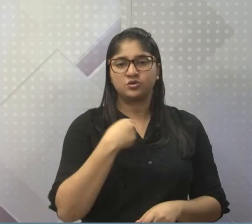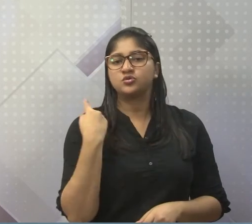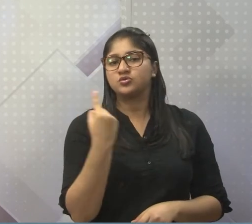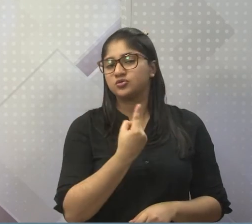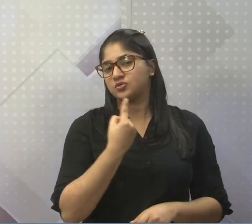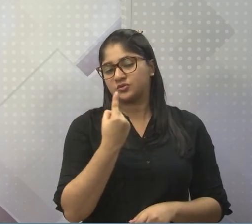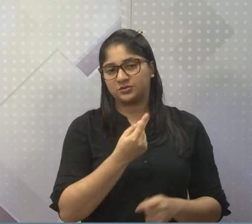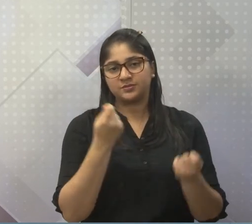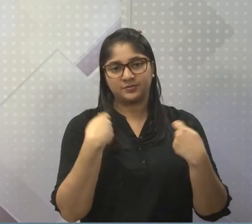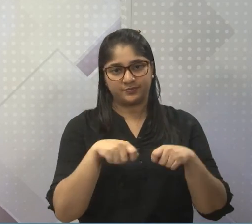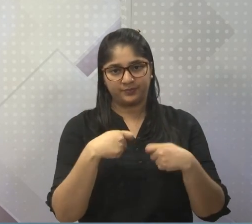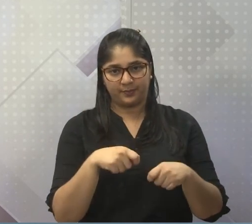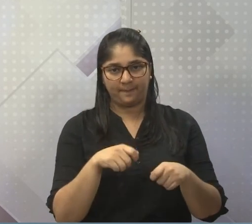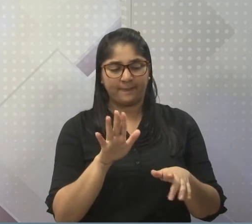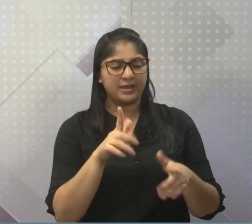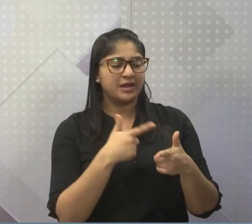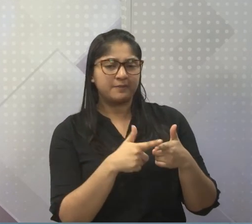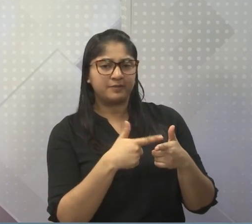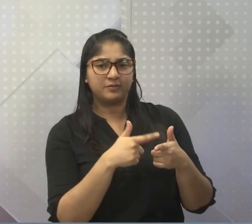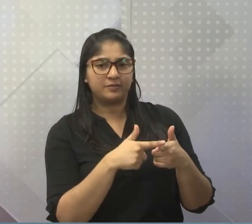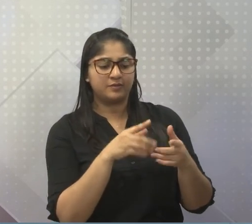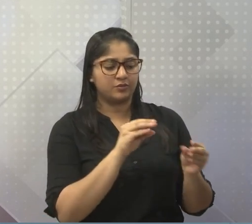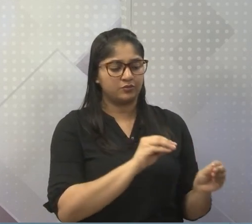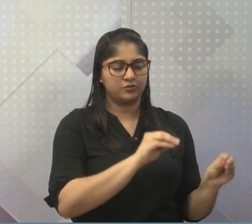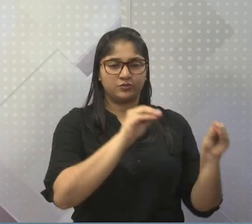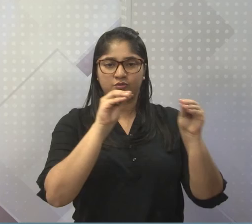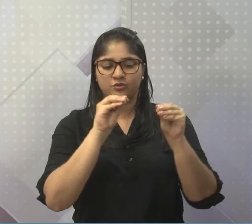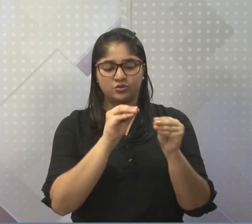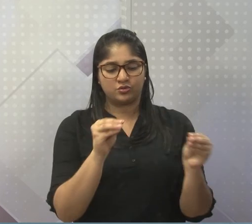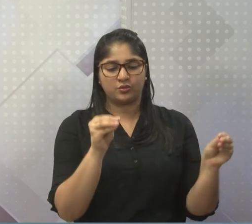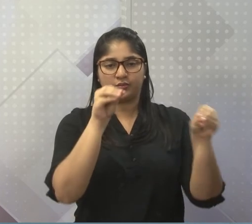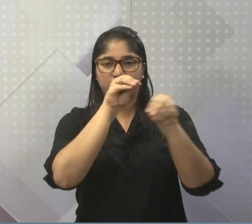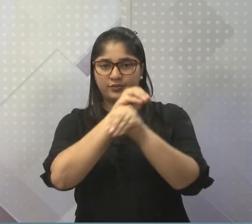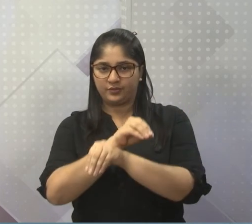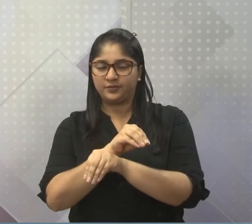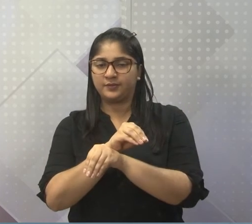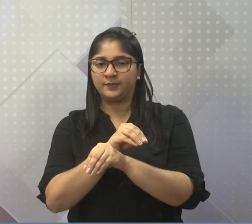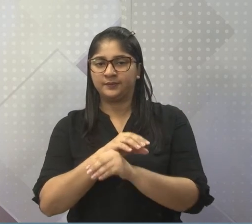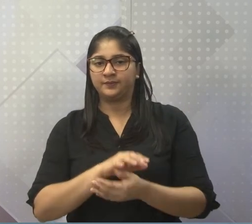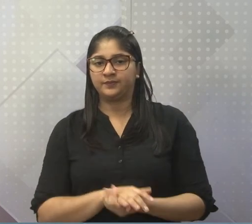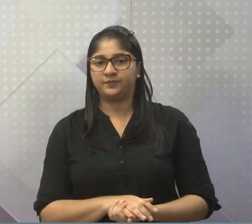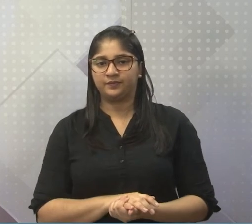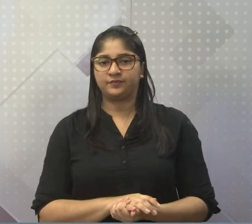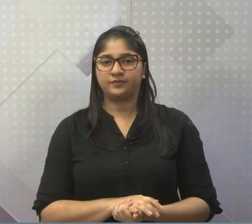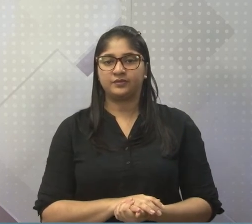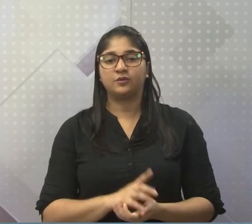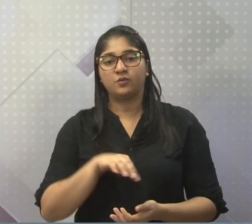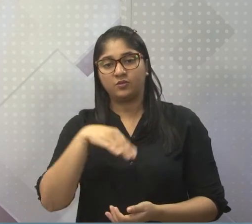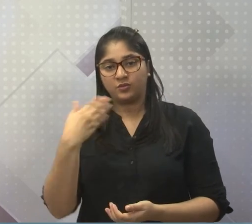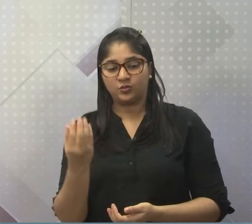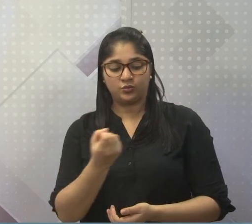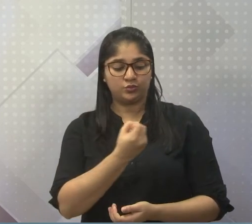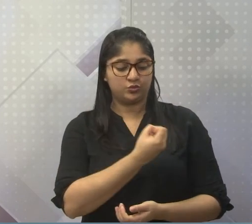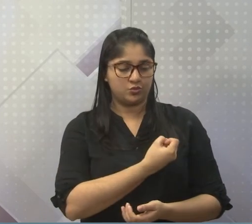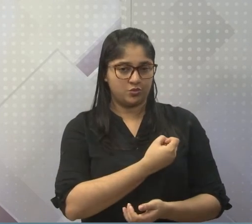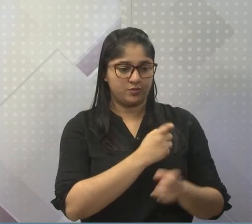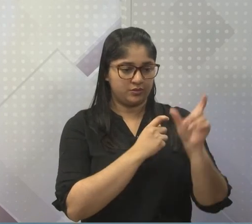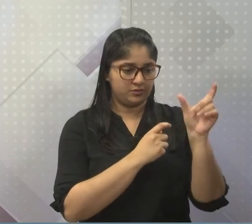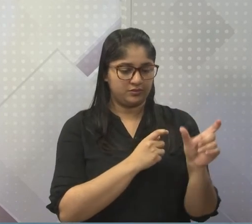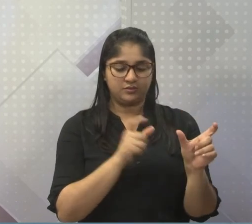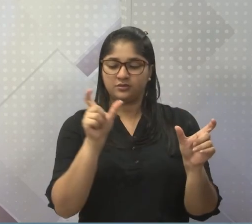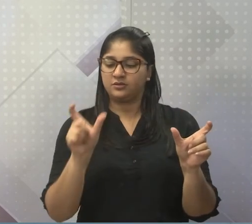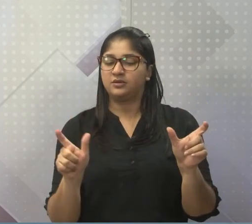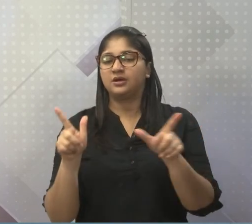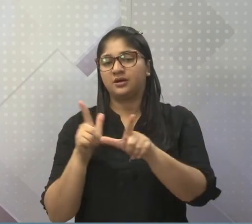está do lado de cá, não tem problema, a gente coloca para lá, né? Desse lado, só números, desse lado,